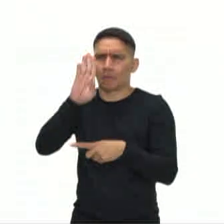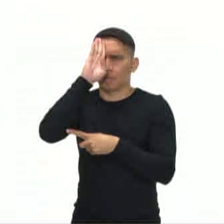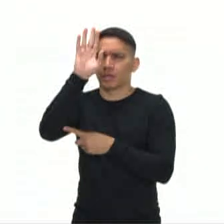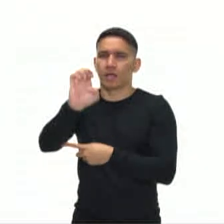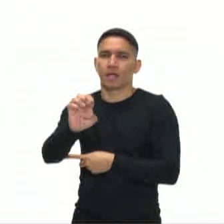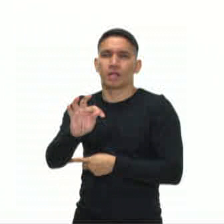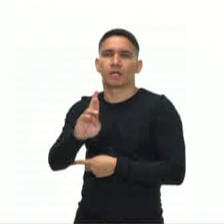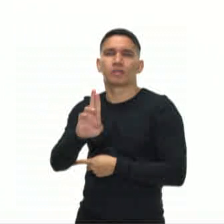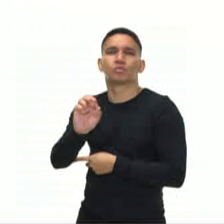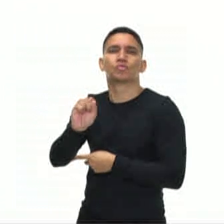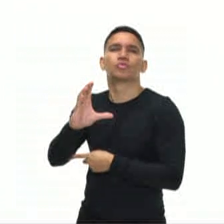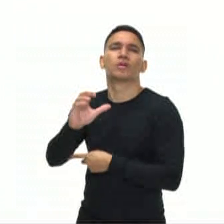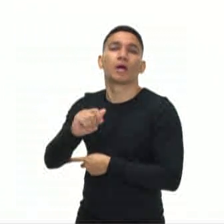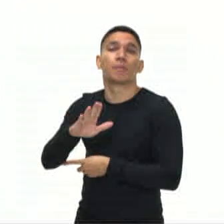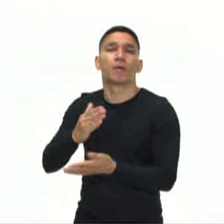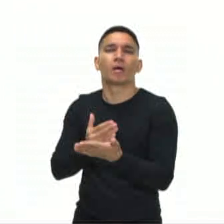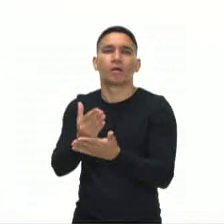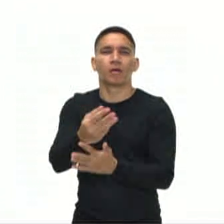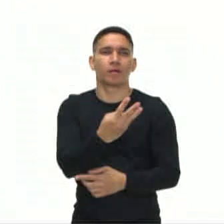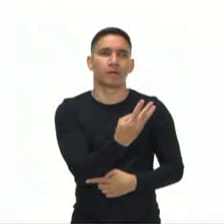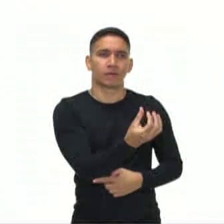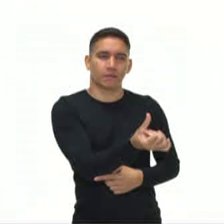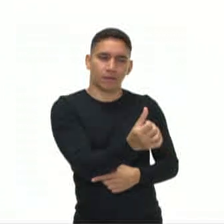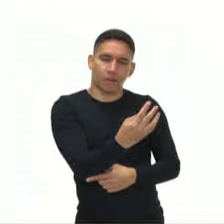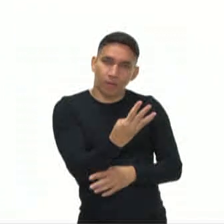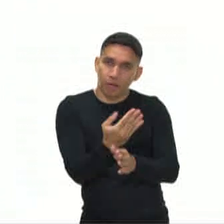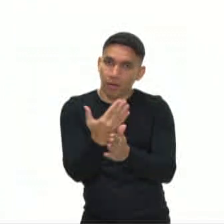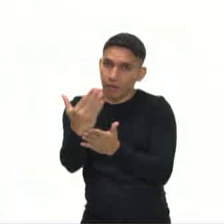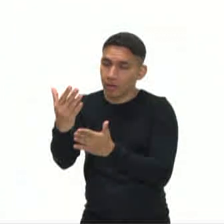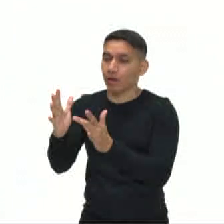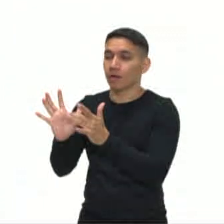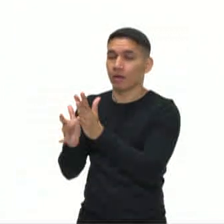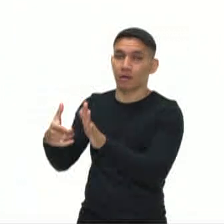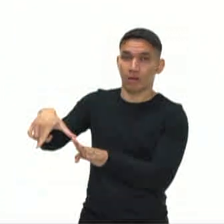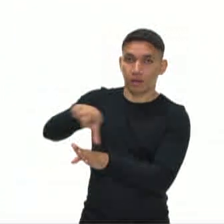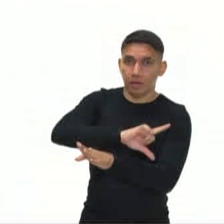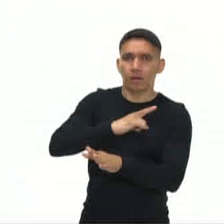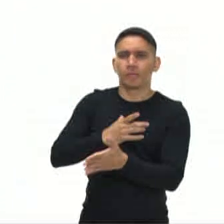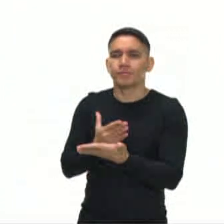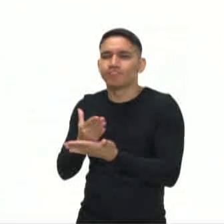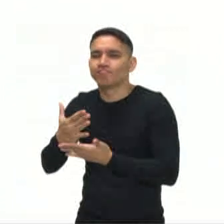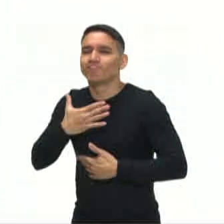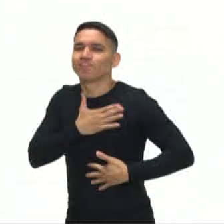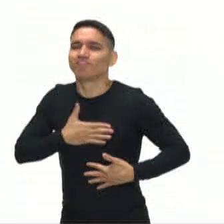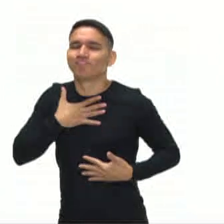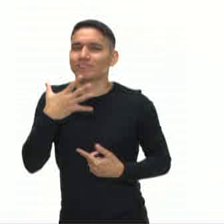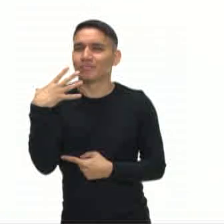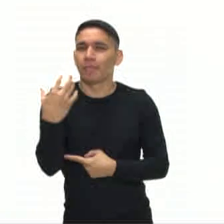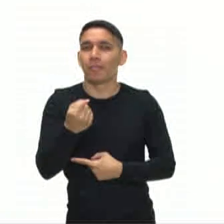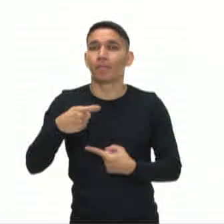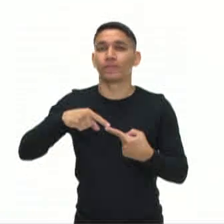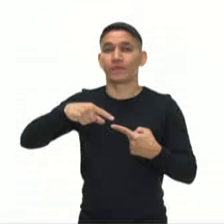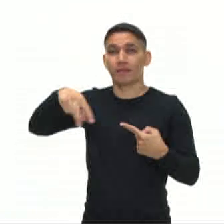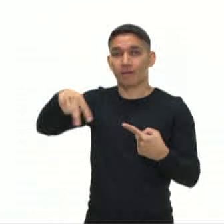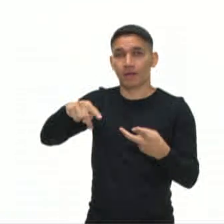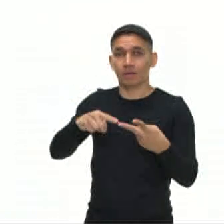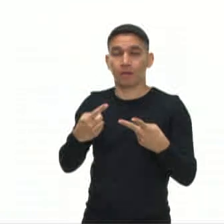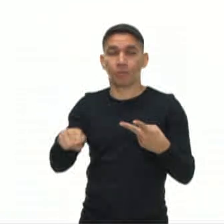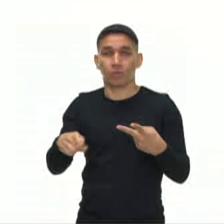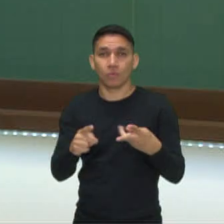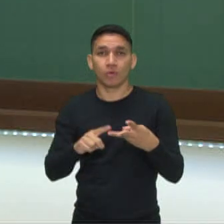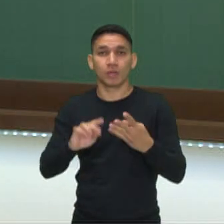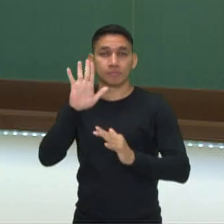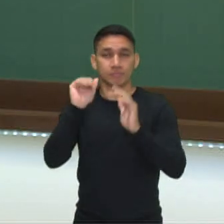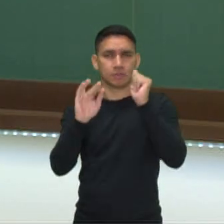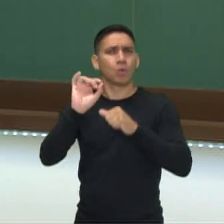a partir de 364 a.C. começaram o seu estilo próprio com a introdução do gosto pela dança, pela música e pela mímica. Então,